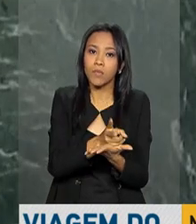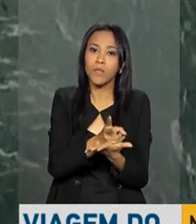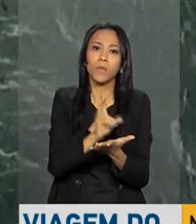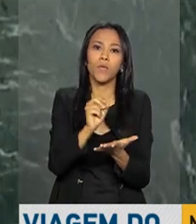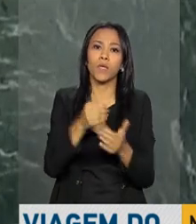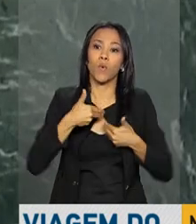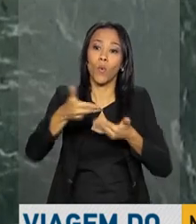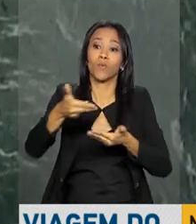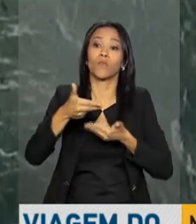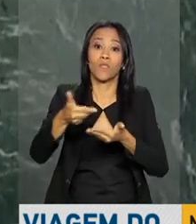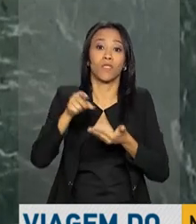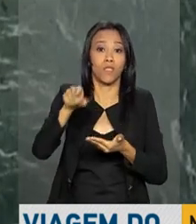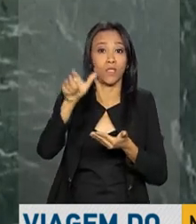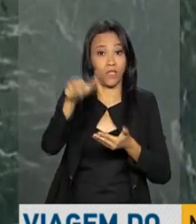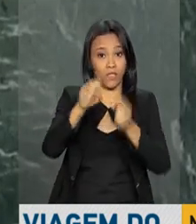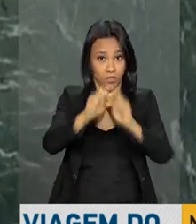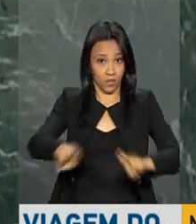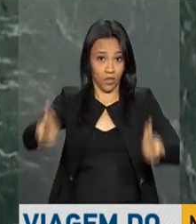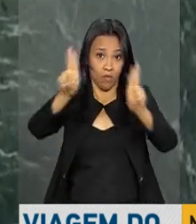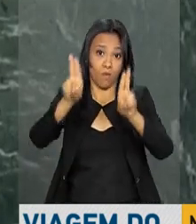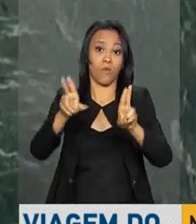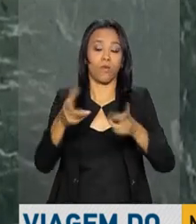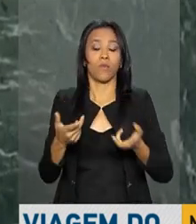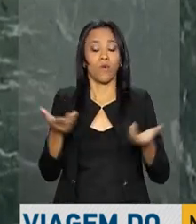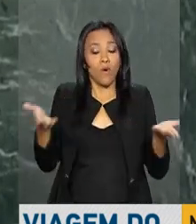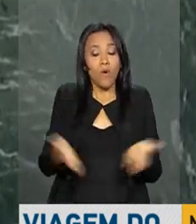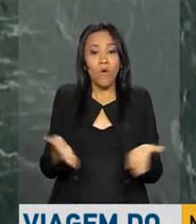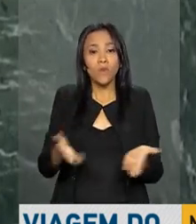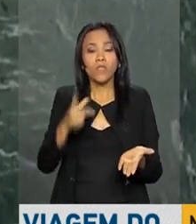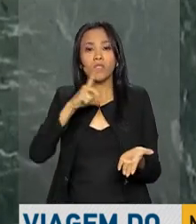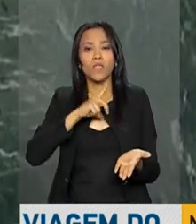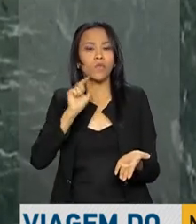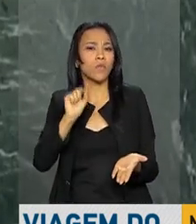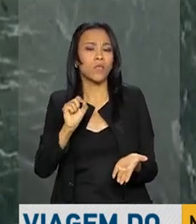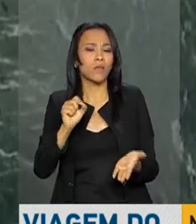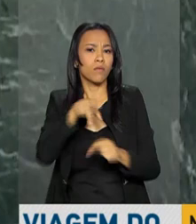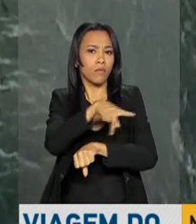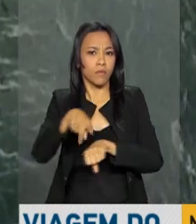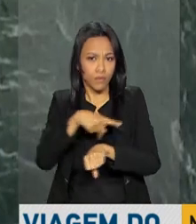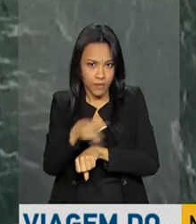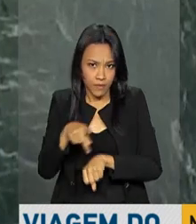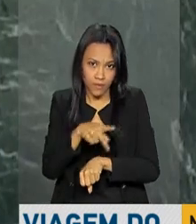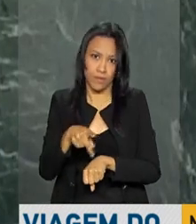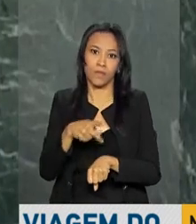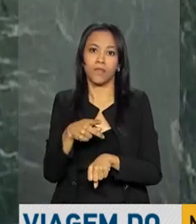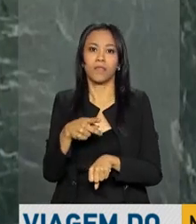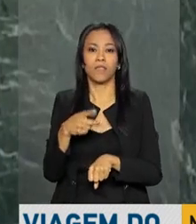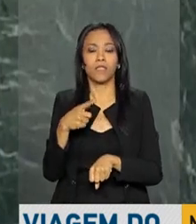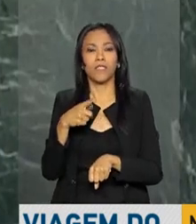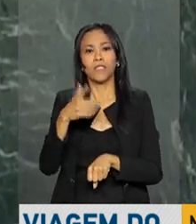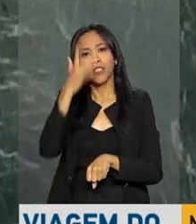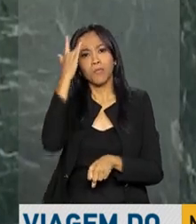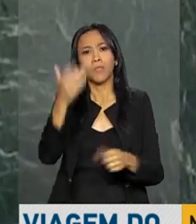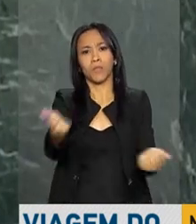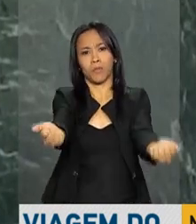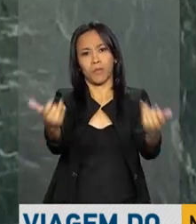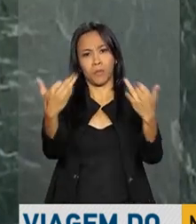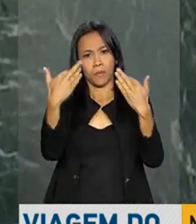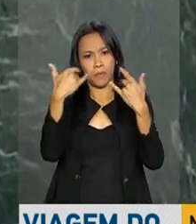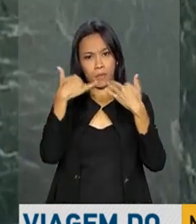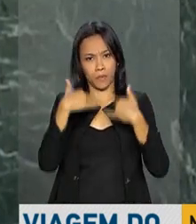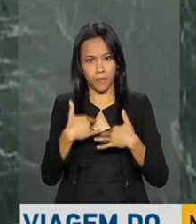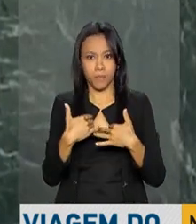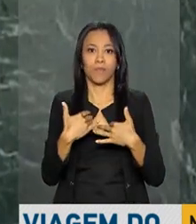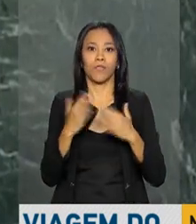ONU. Temos hoje, meus senhores, uma das leis de refugiados mais modernas